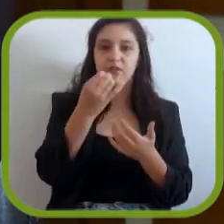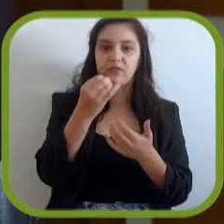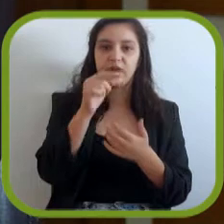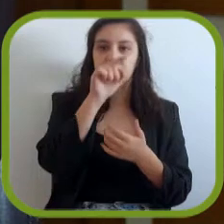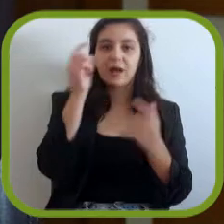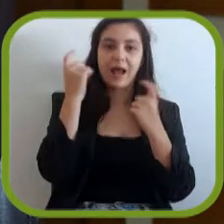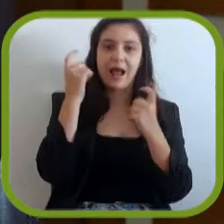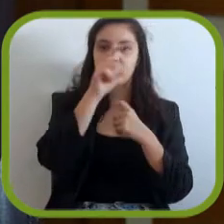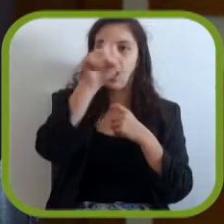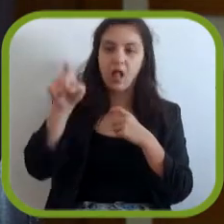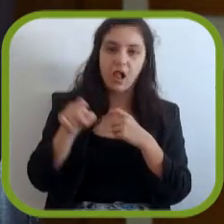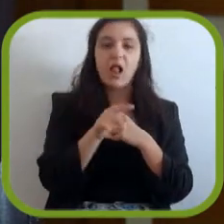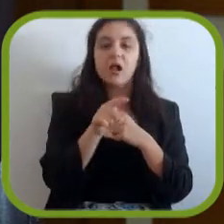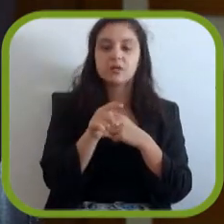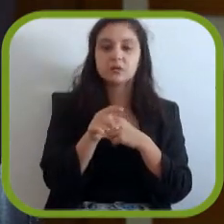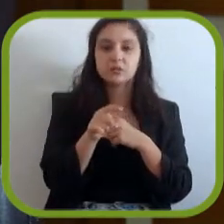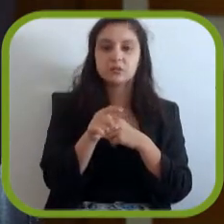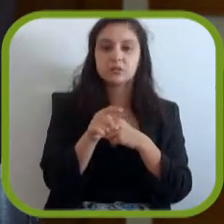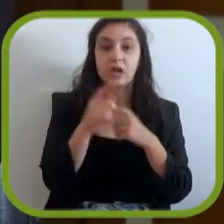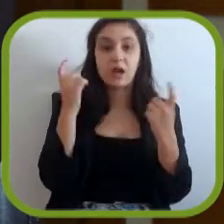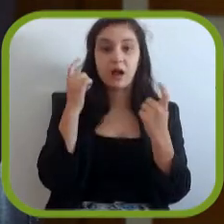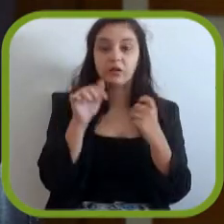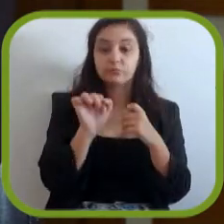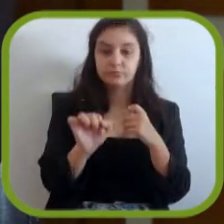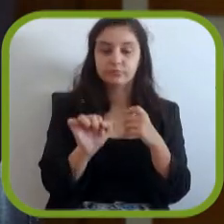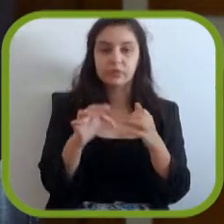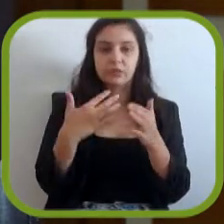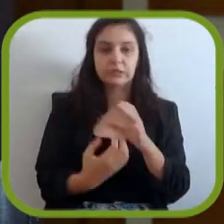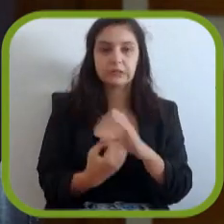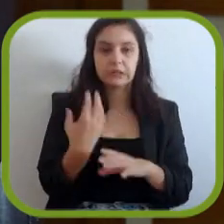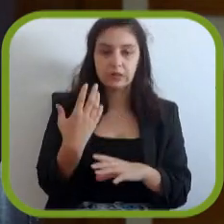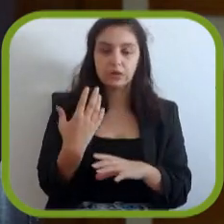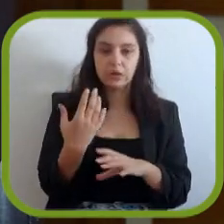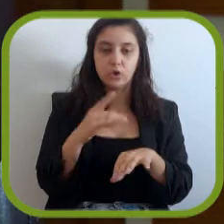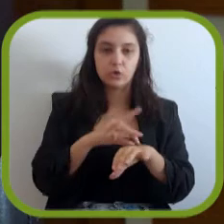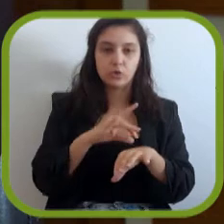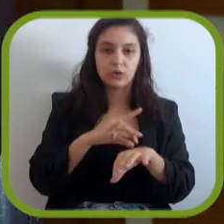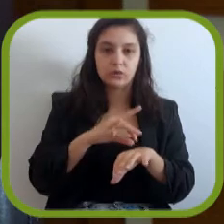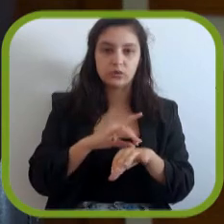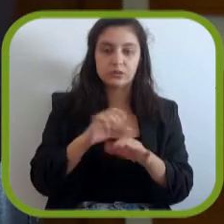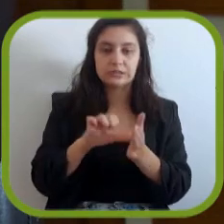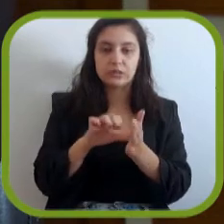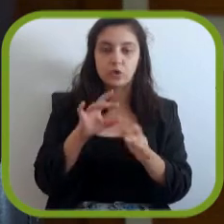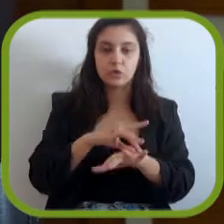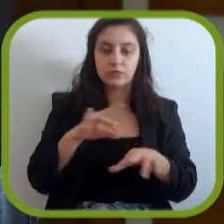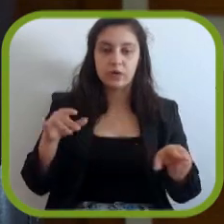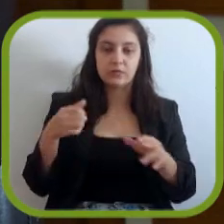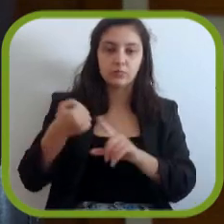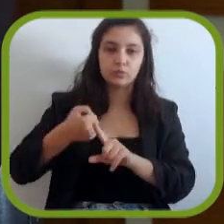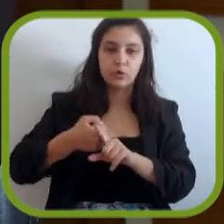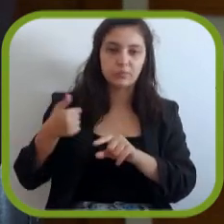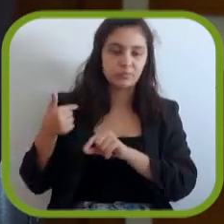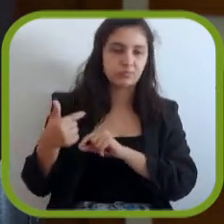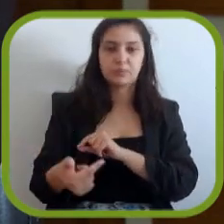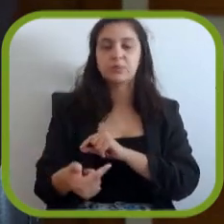em cerca de 20 estações de rádio do país. A Rádio Aurora é produzida e realizada por doentes do centro hospitalar que